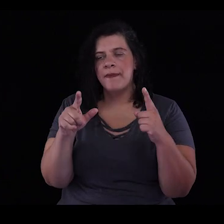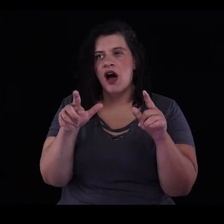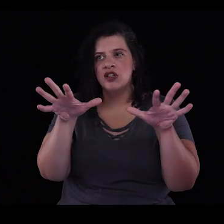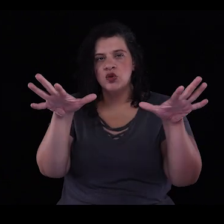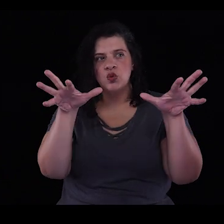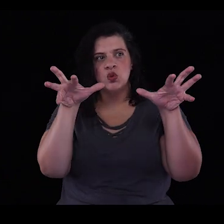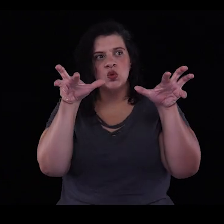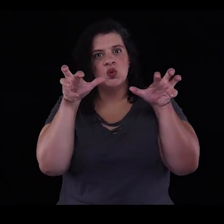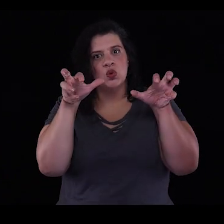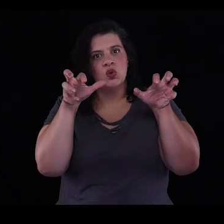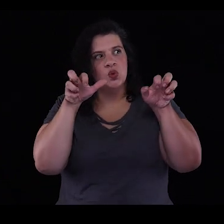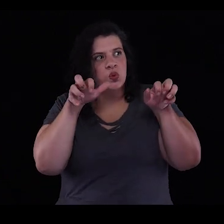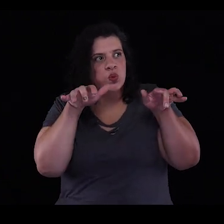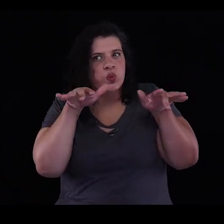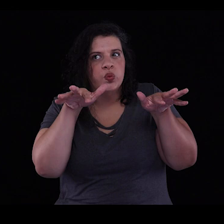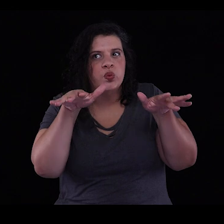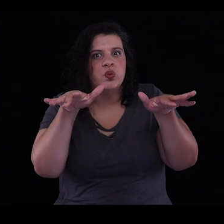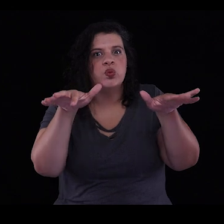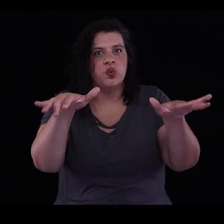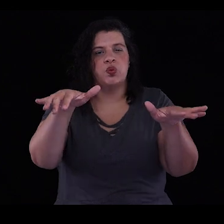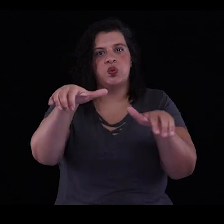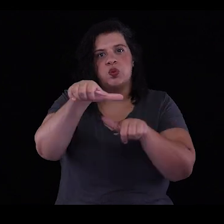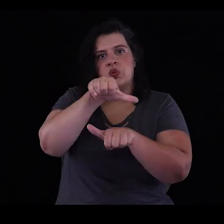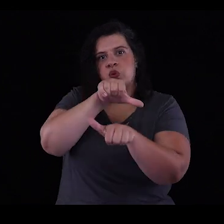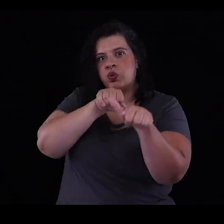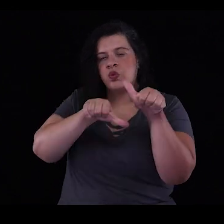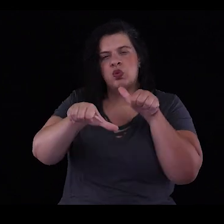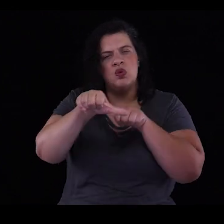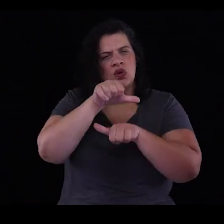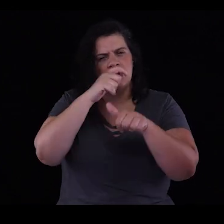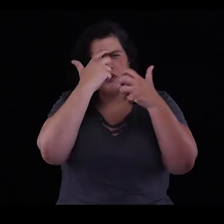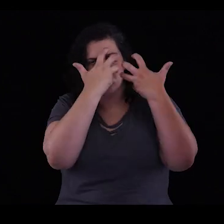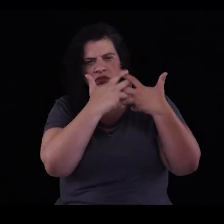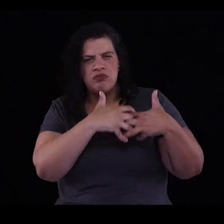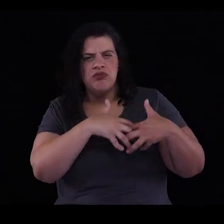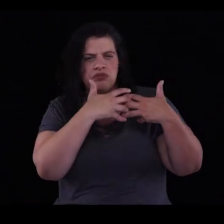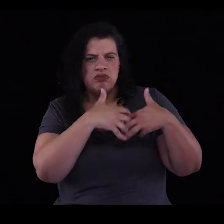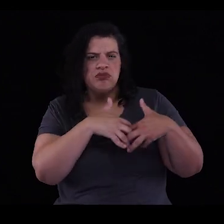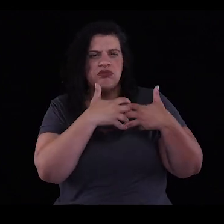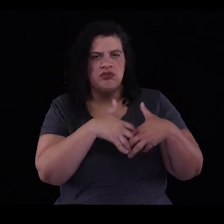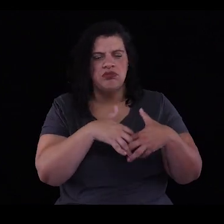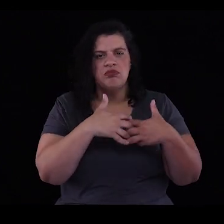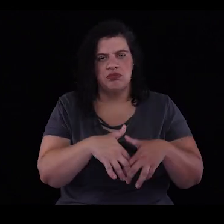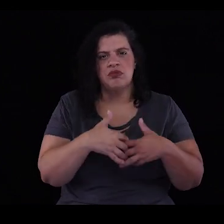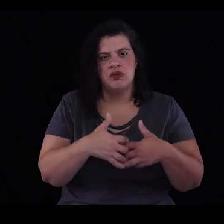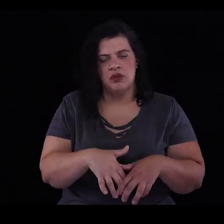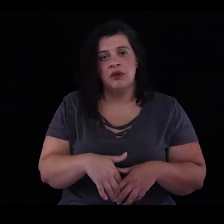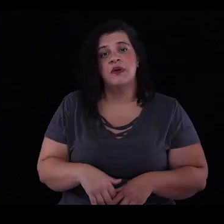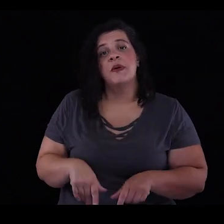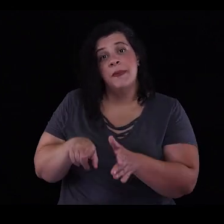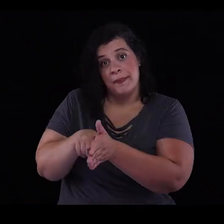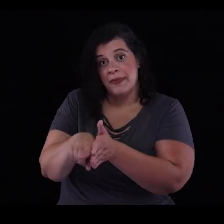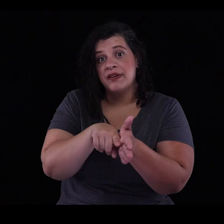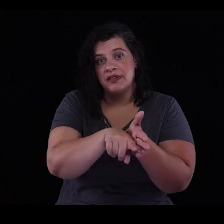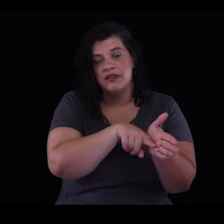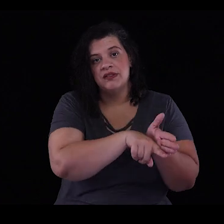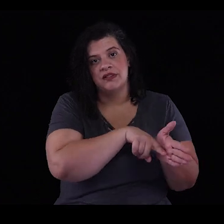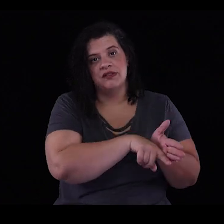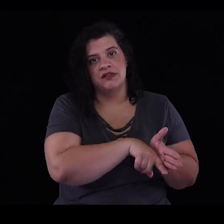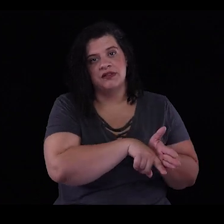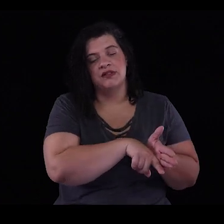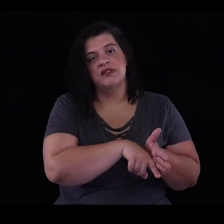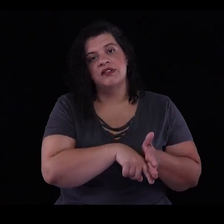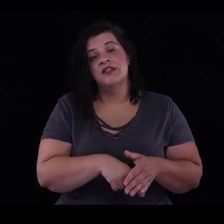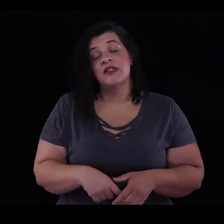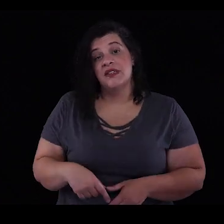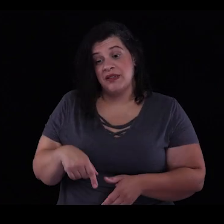atenta, mas permeável também, que se deixa se transformar, se questionar. E pesquisa, que é